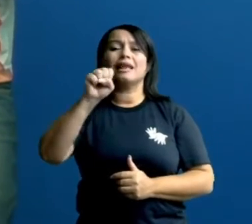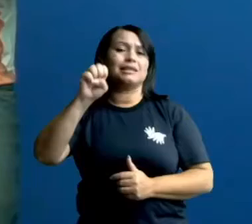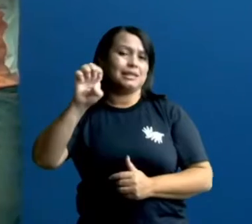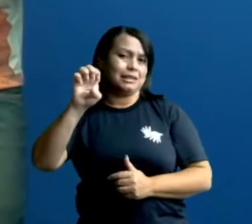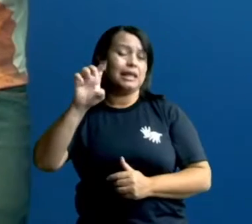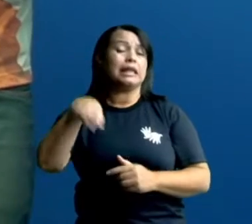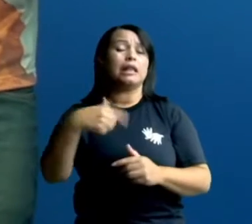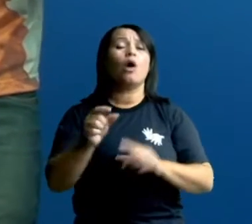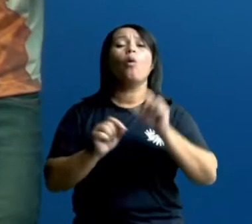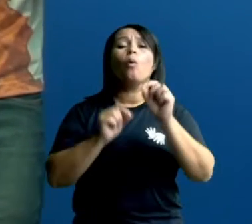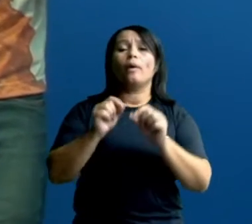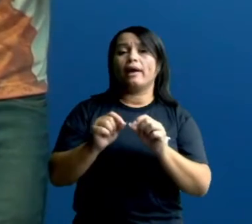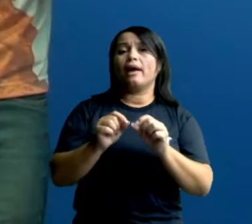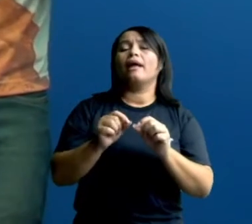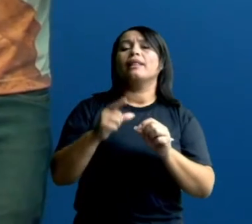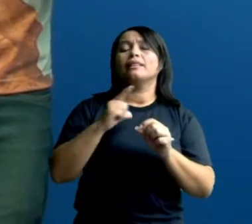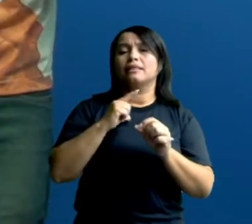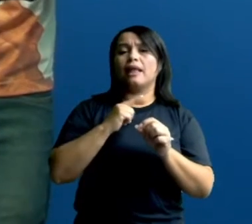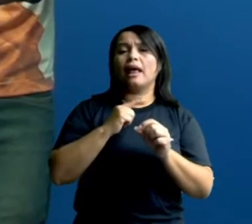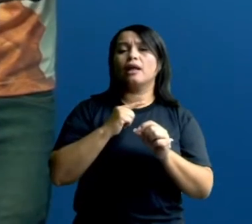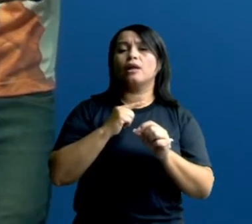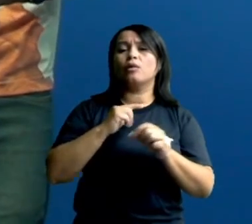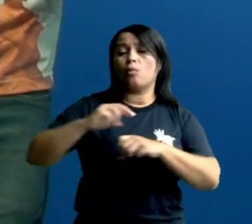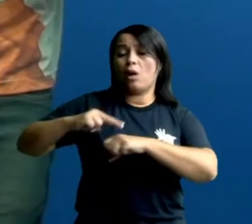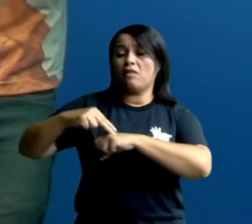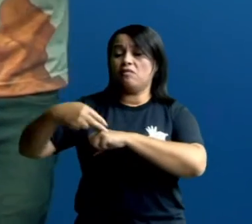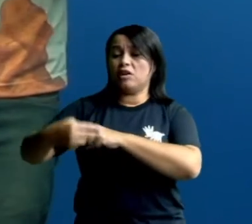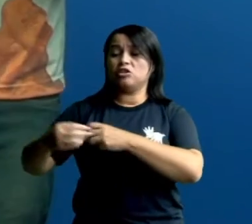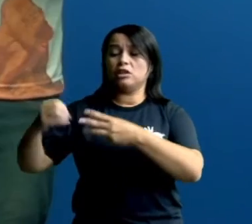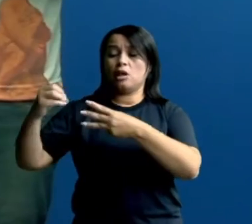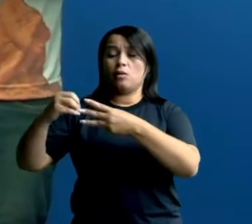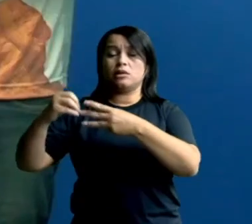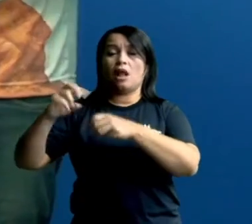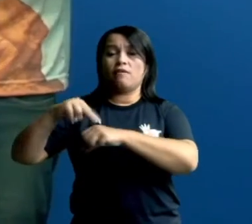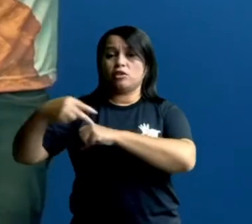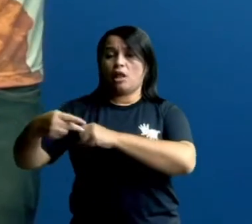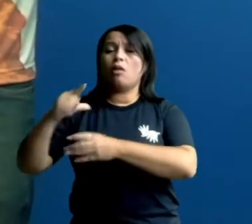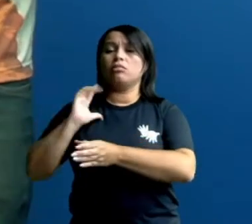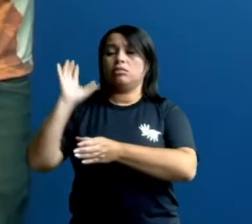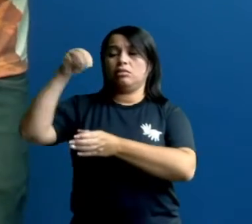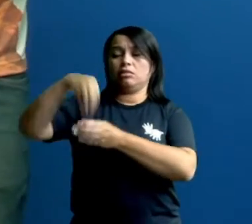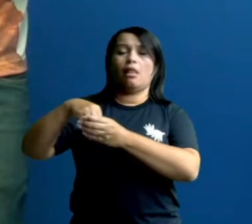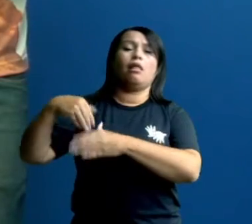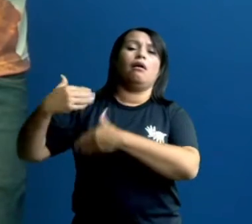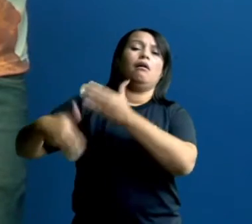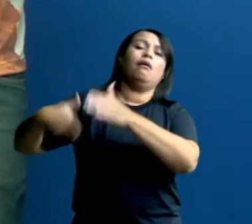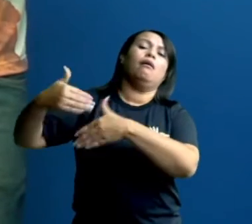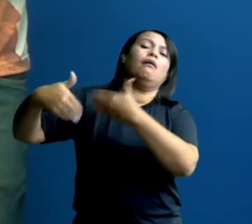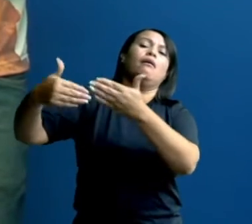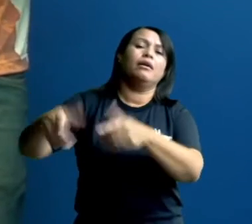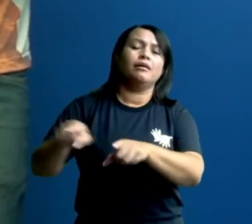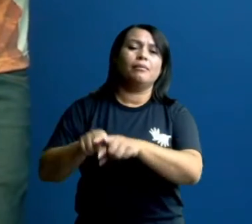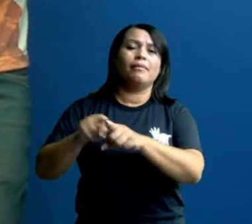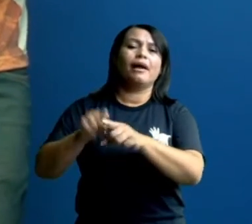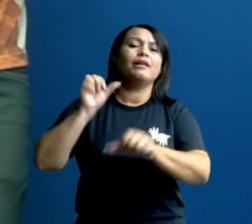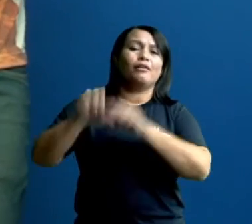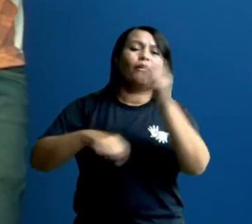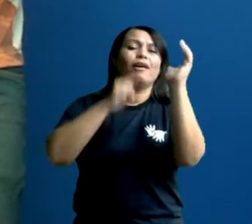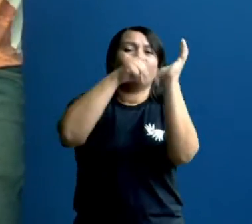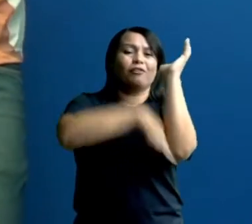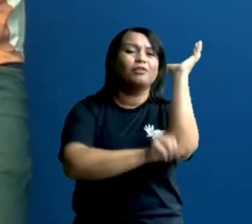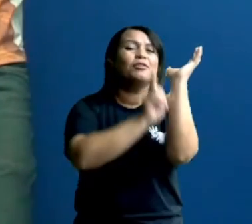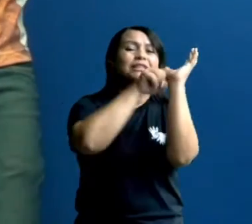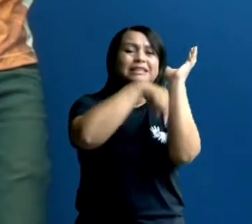compartimento da célula eucariótica vegetal, é fundamental dentro desse processo de fotossíntese,